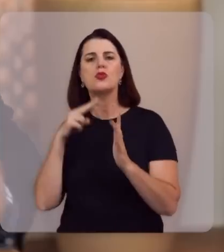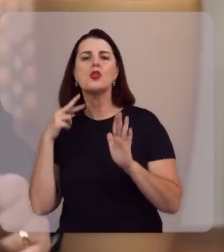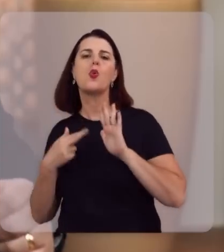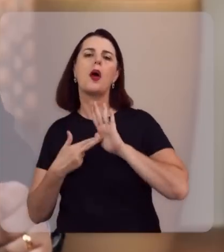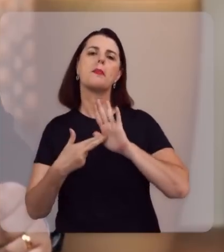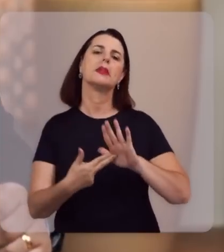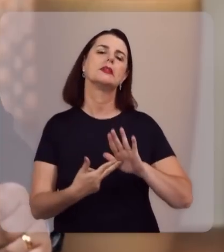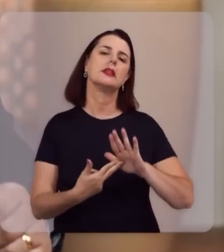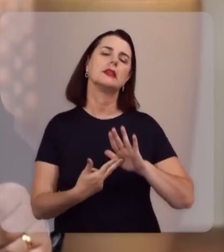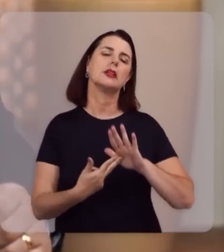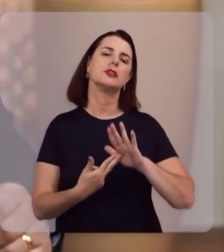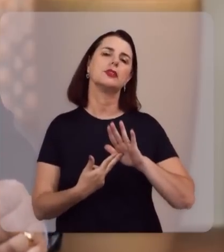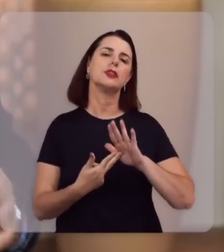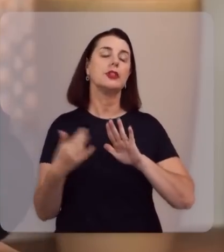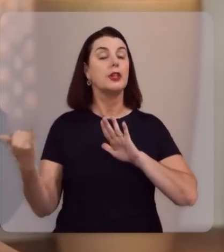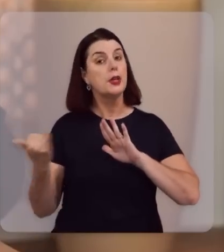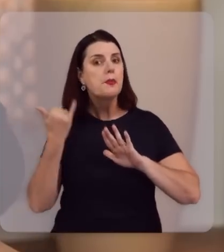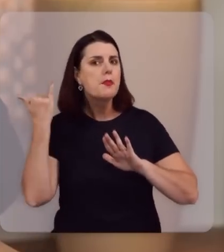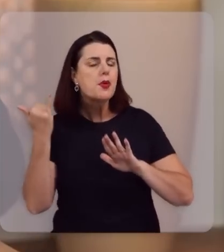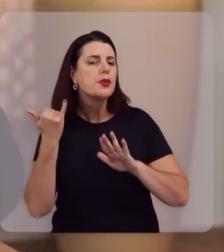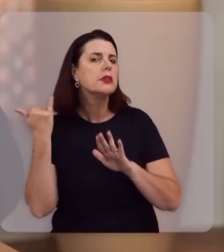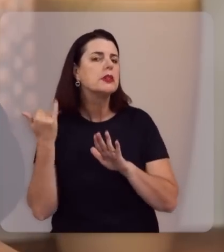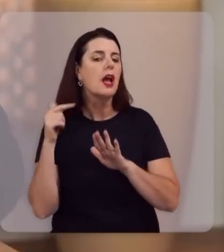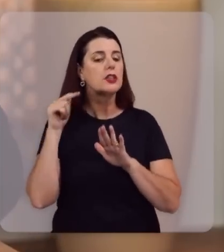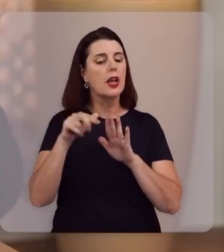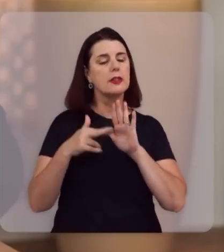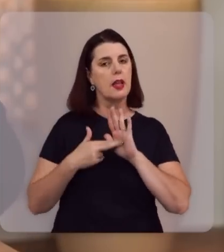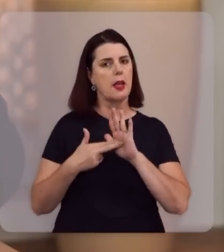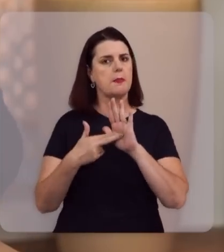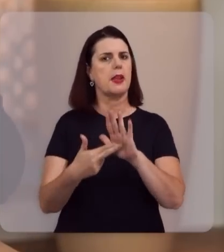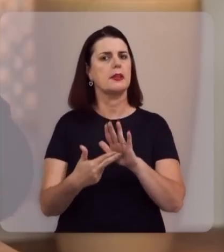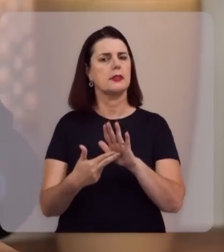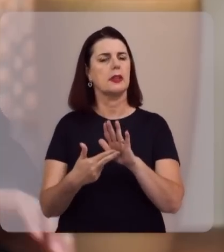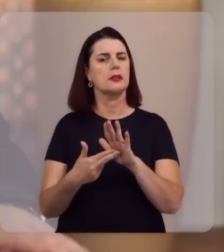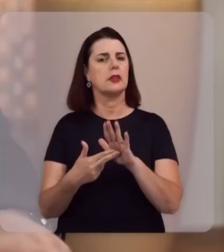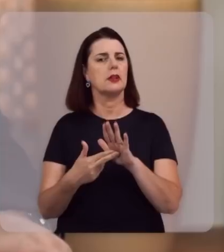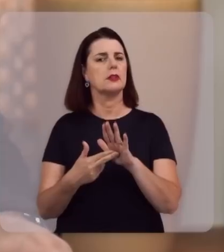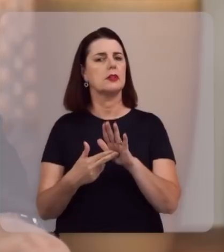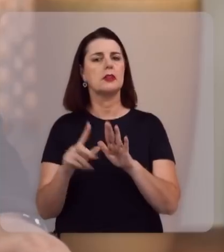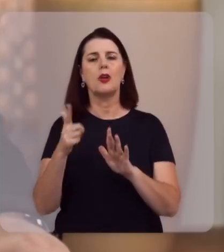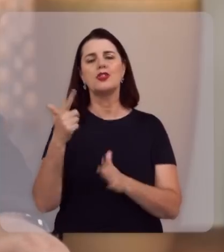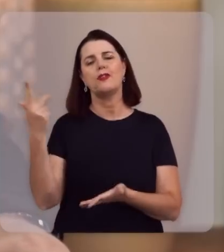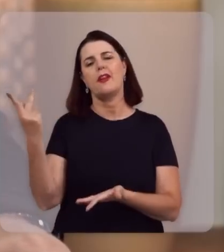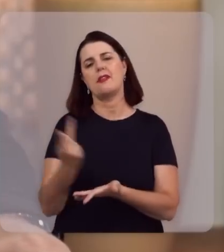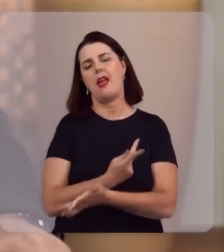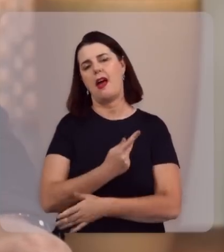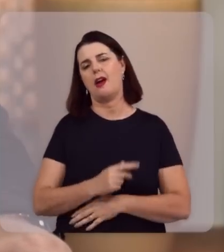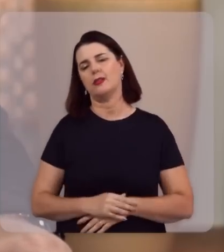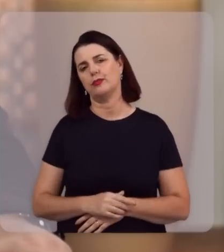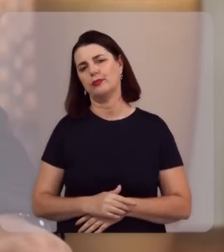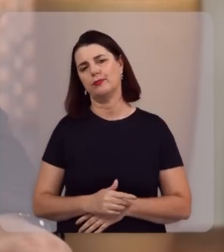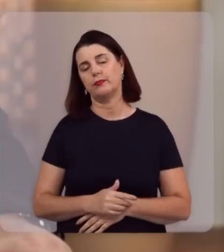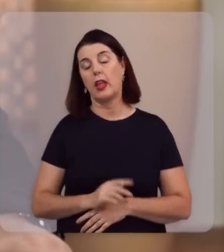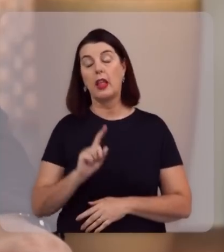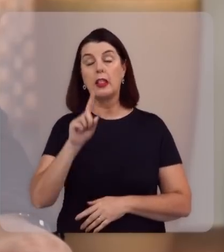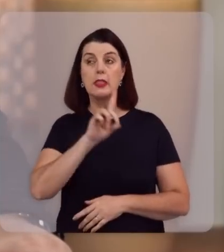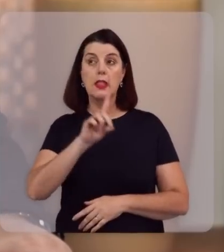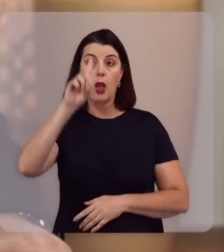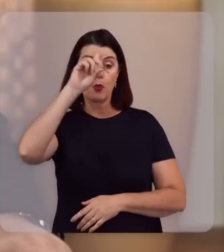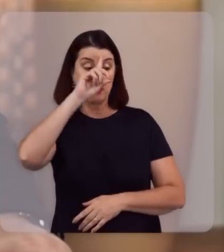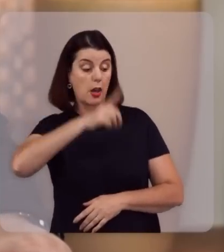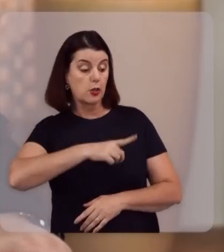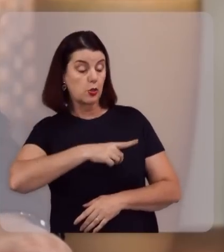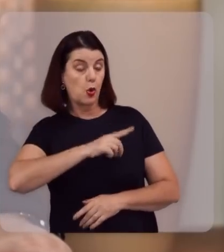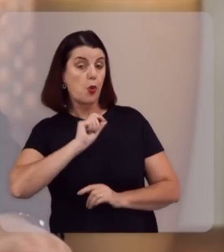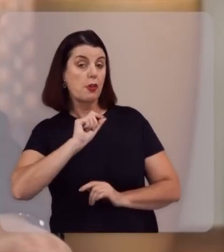segundo representante. E era extremamente importante que esse representante não fosse falho. E Deus então